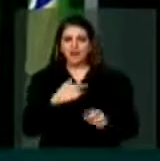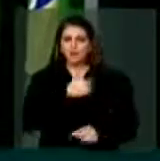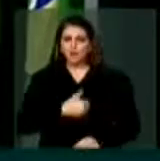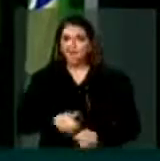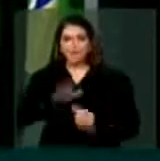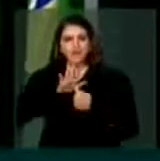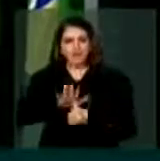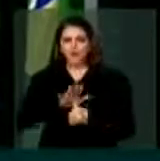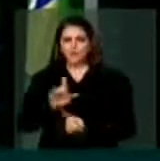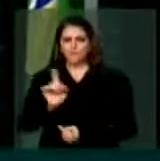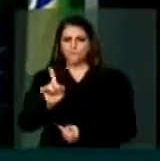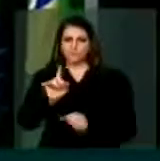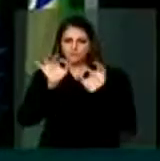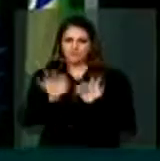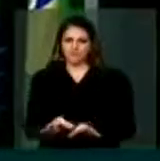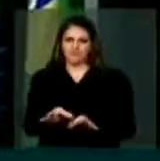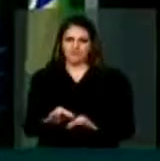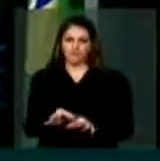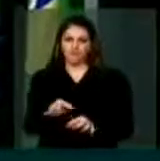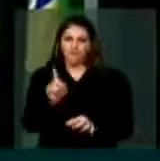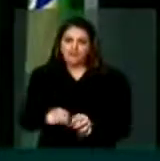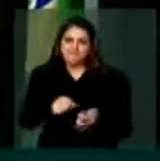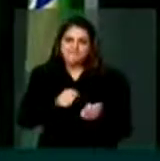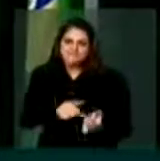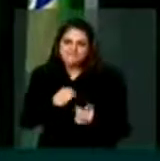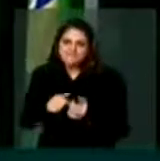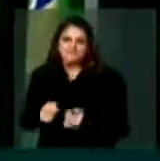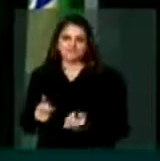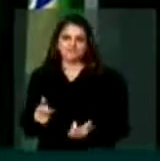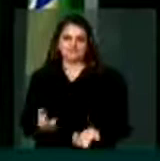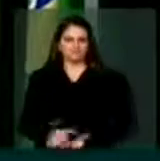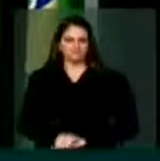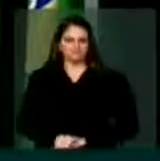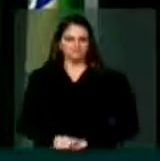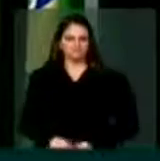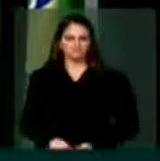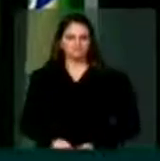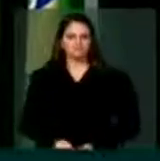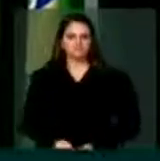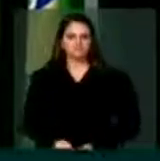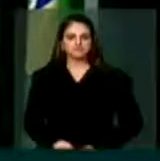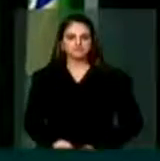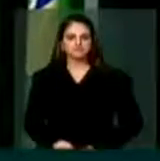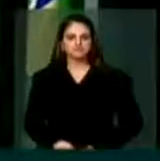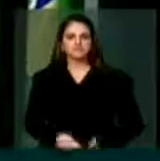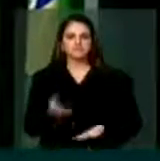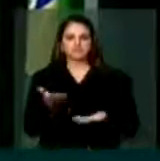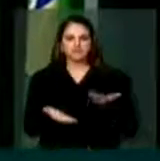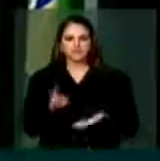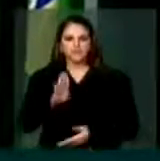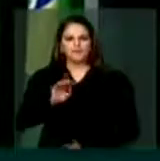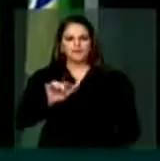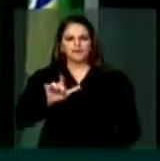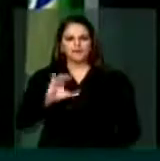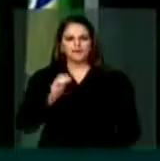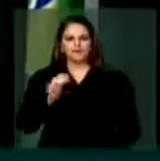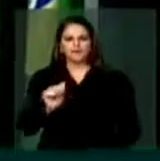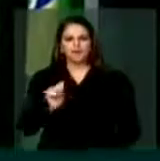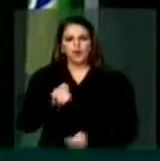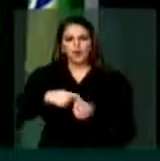a verdade do desastre que tem sido este governo. E vou além. O resultado da balança comercial de